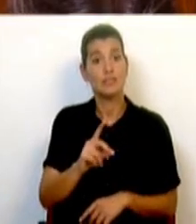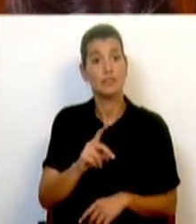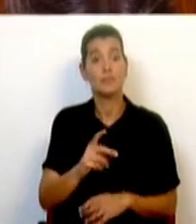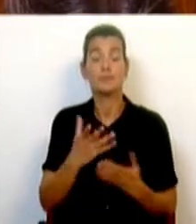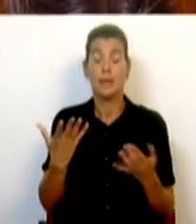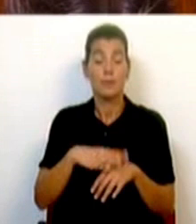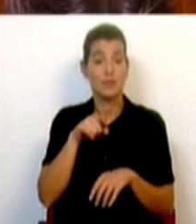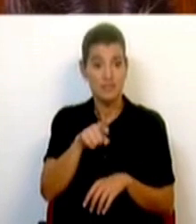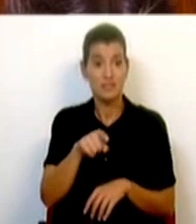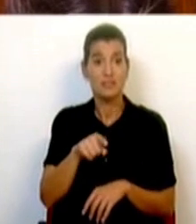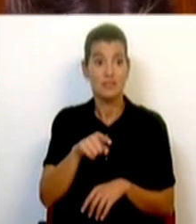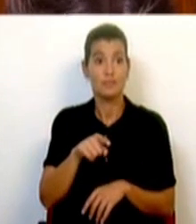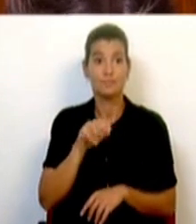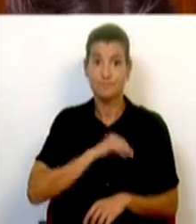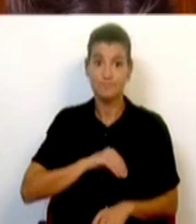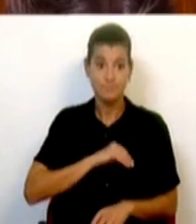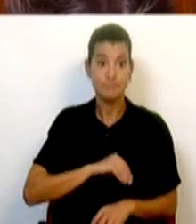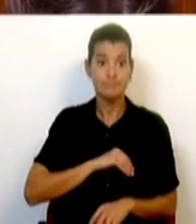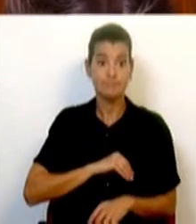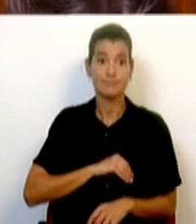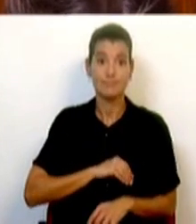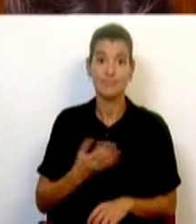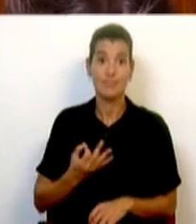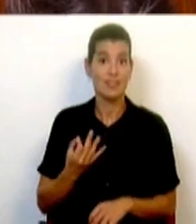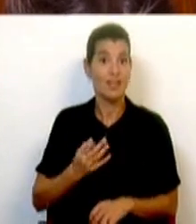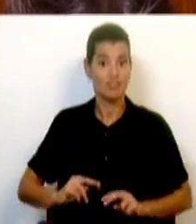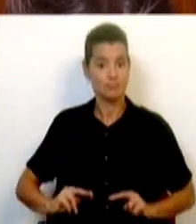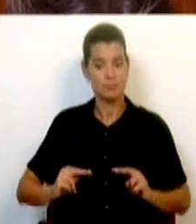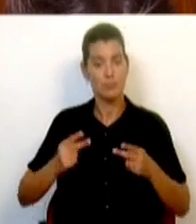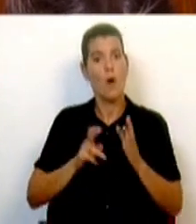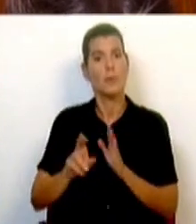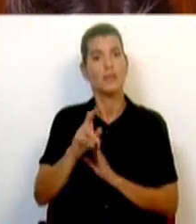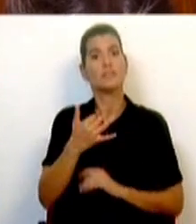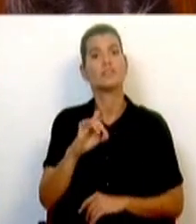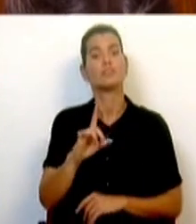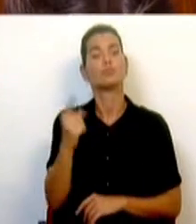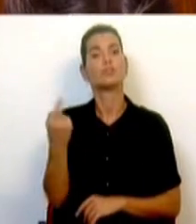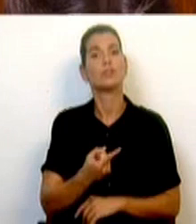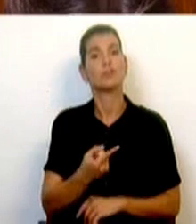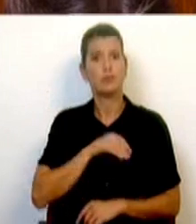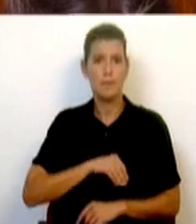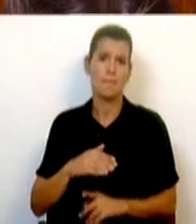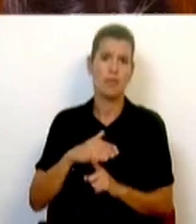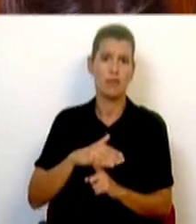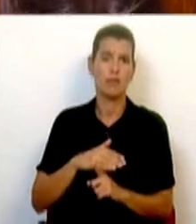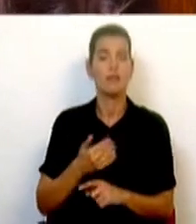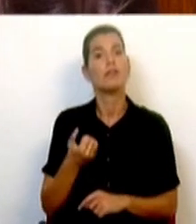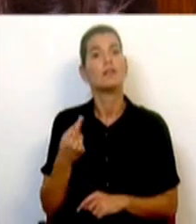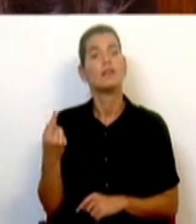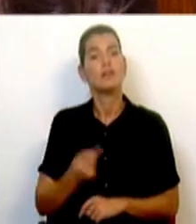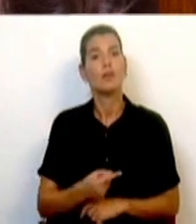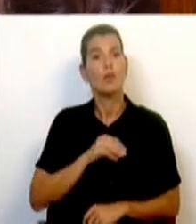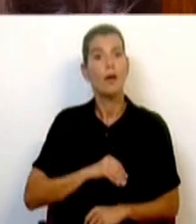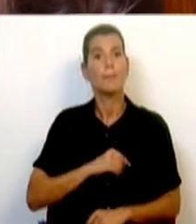É por isso que os salários têm tido um aumento de 26% a remuneração média e de 50%